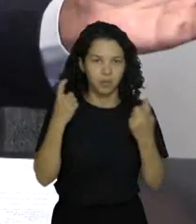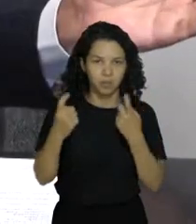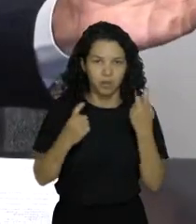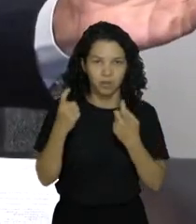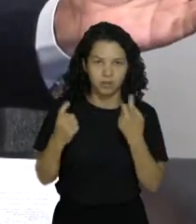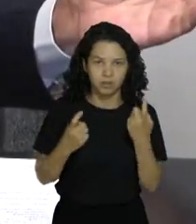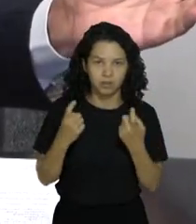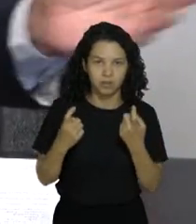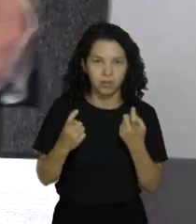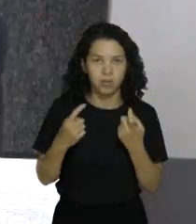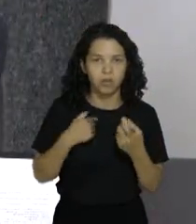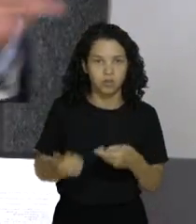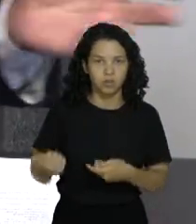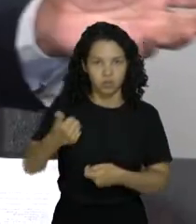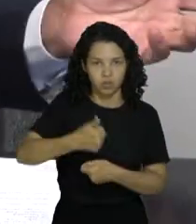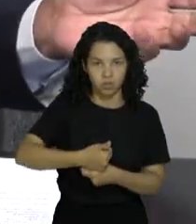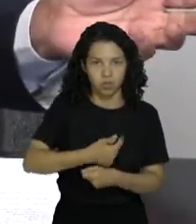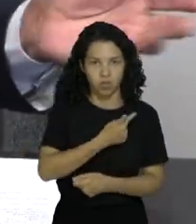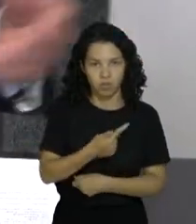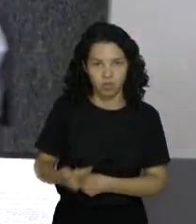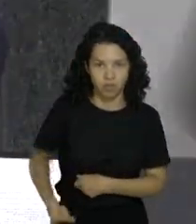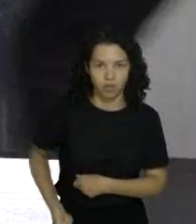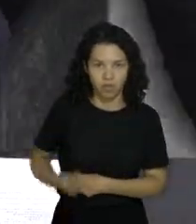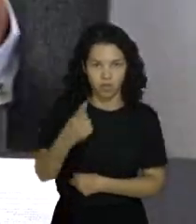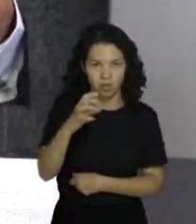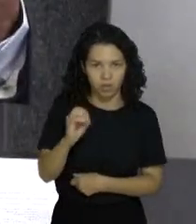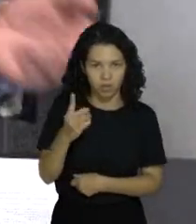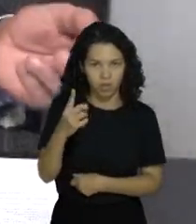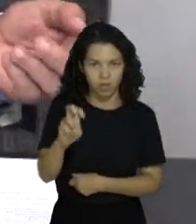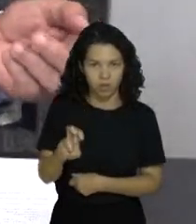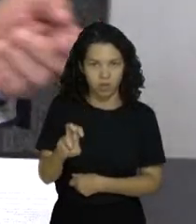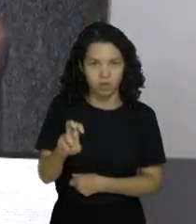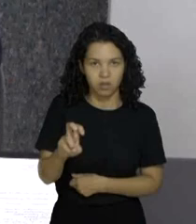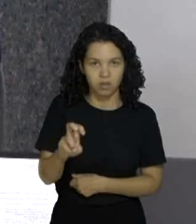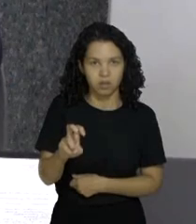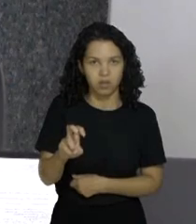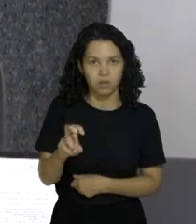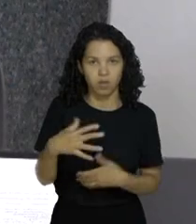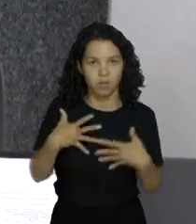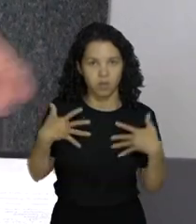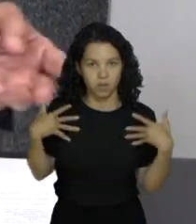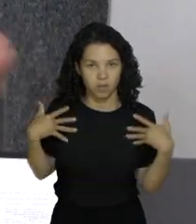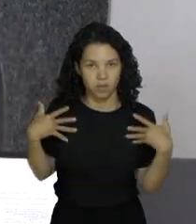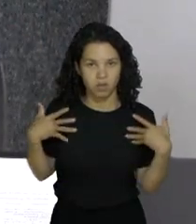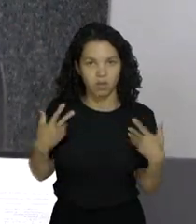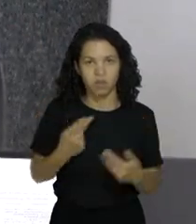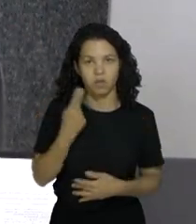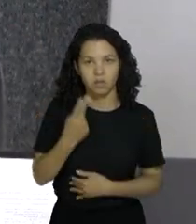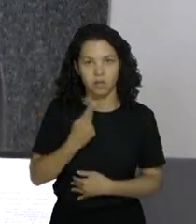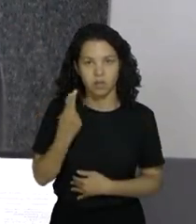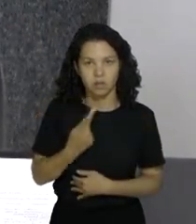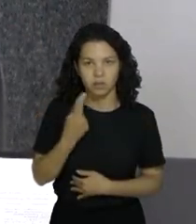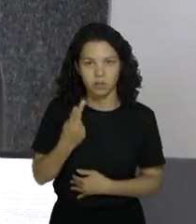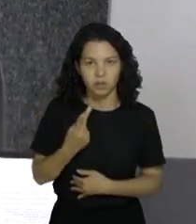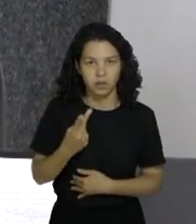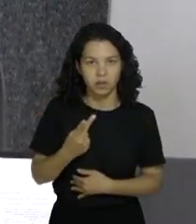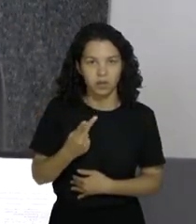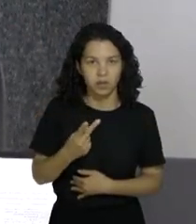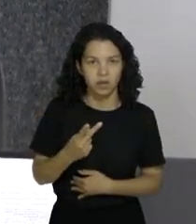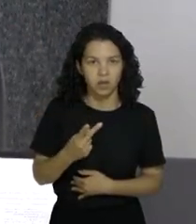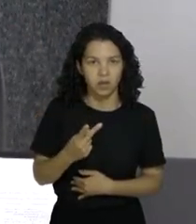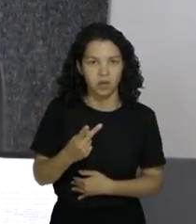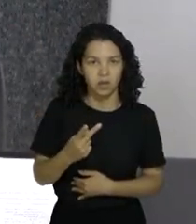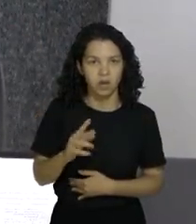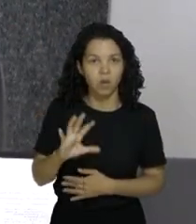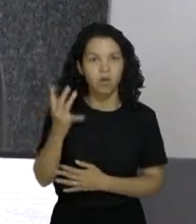normalmente quando você assume o governo por 10 15 dias aí não homenagem né homenagem ao parlamento é normalmente